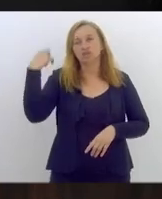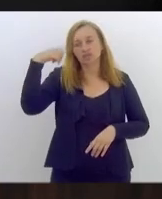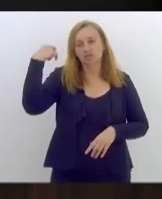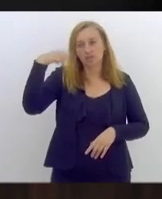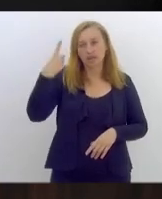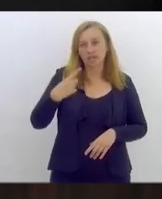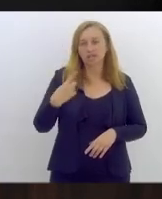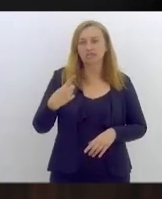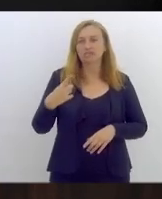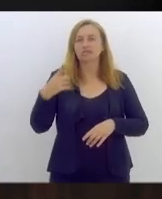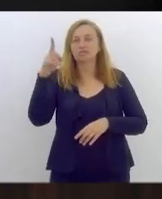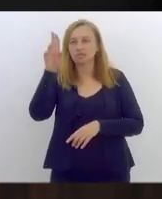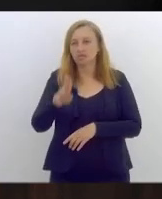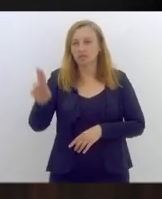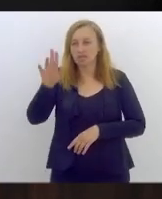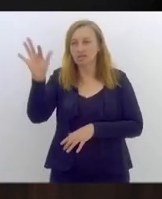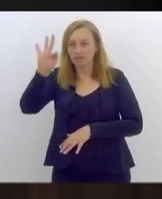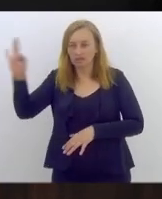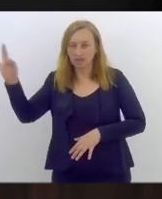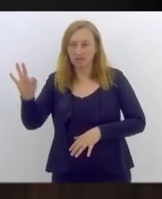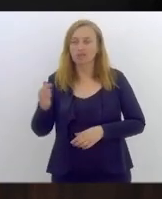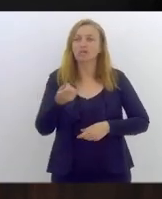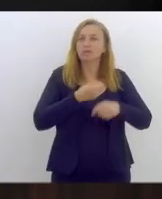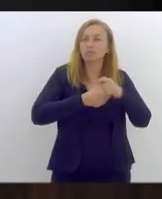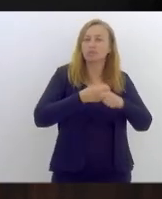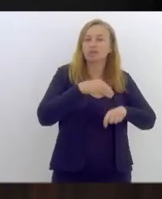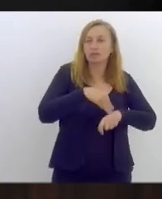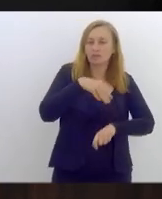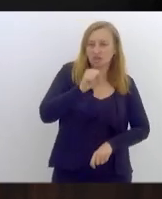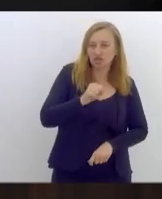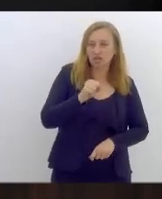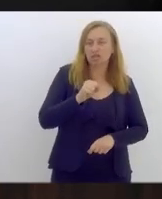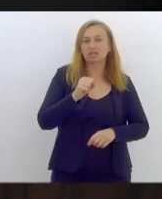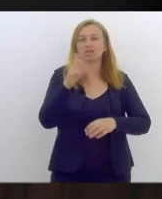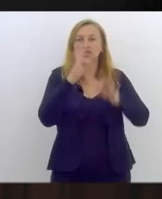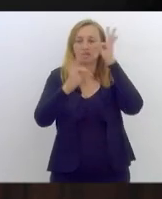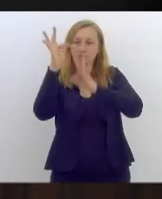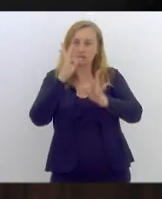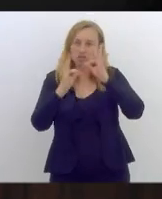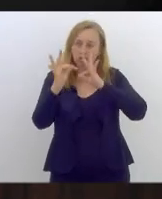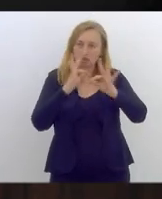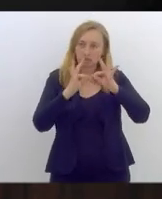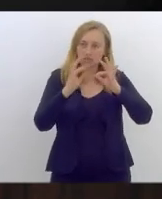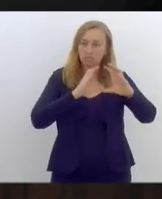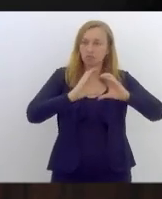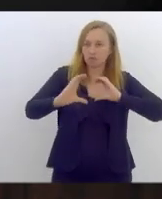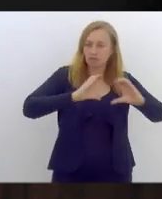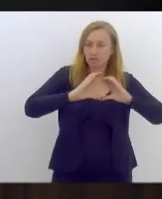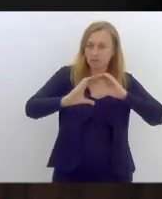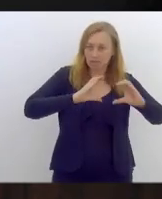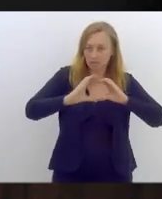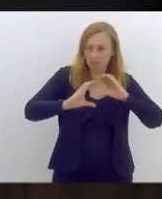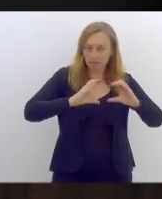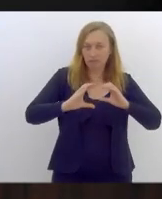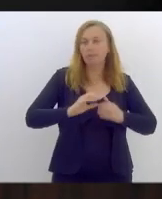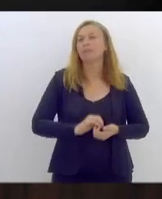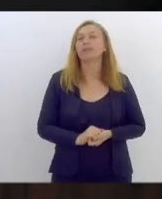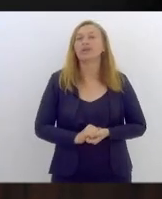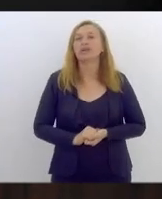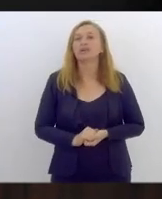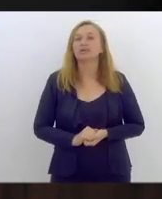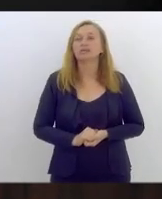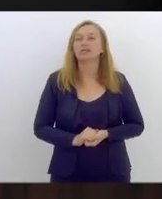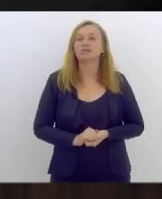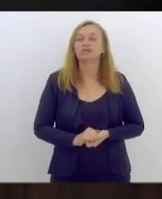Bahia, mestrado em Sociologia da Informação e Comunicação pela Université de Paris 4, Paris Sorbonne,